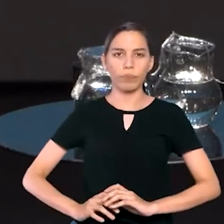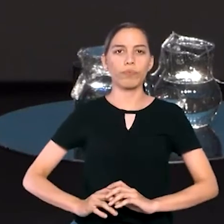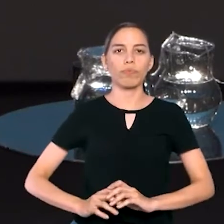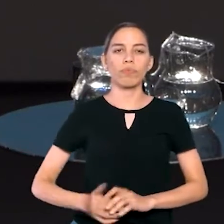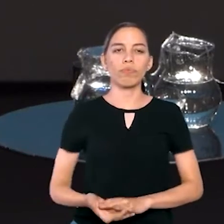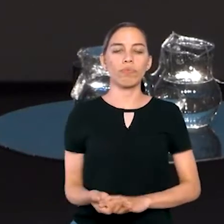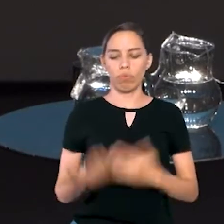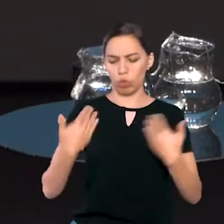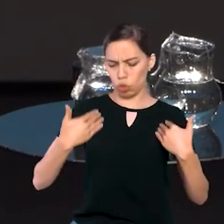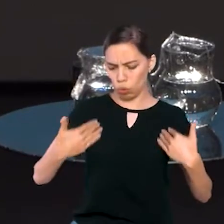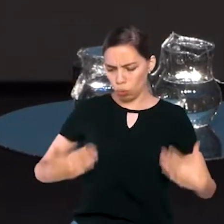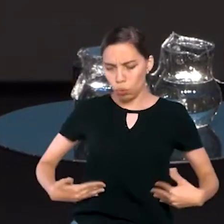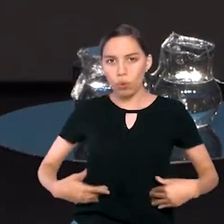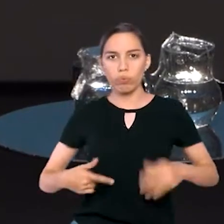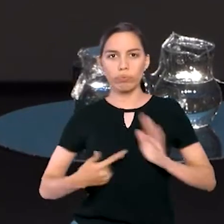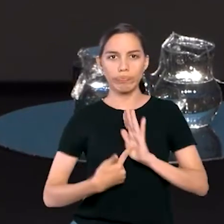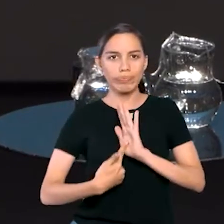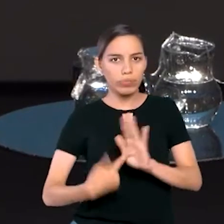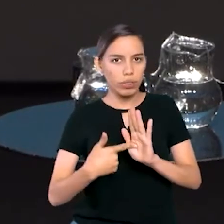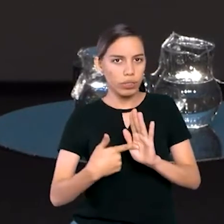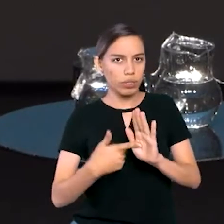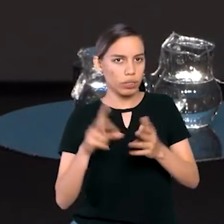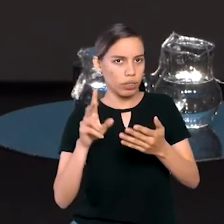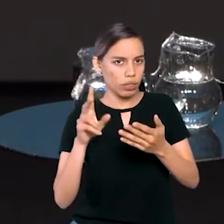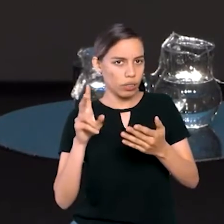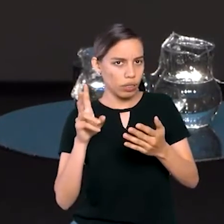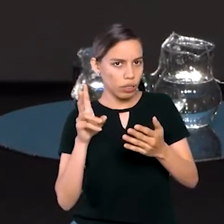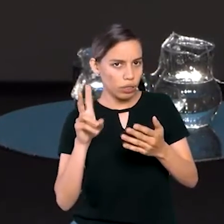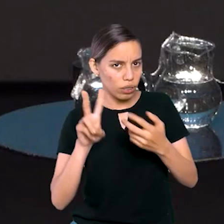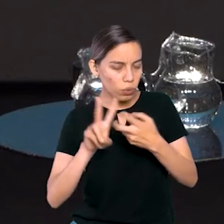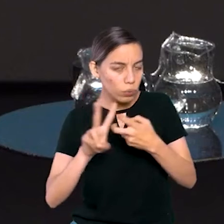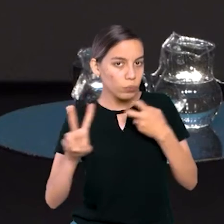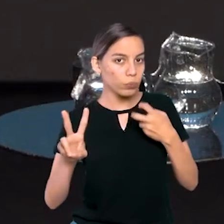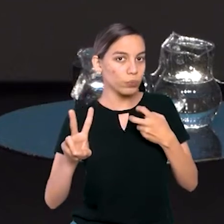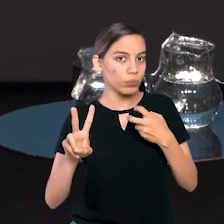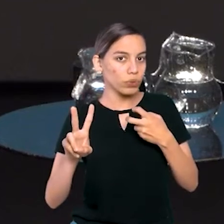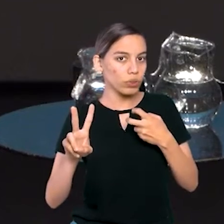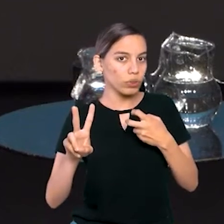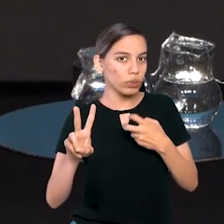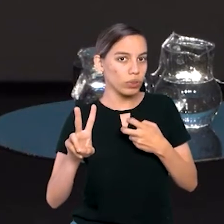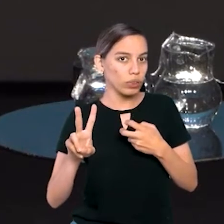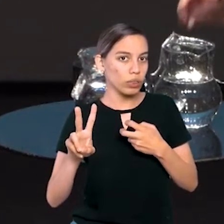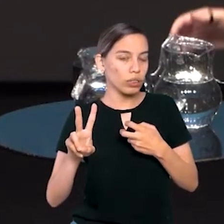figura que representa no imaginário um